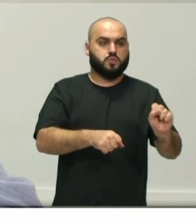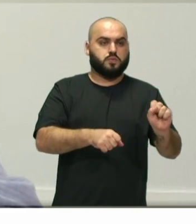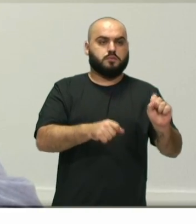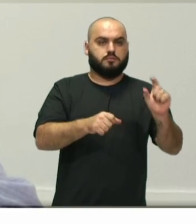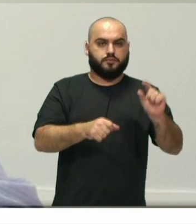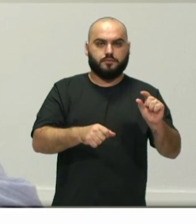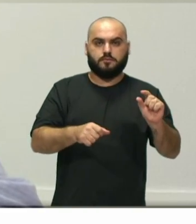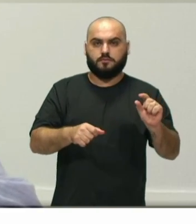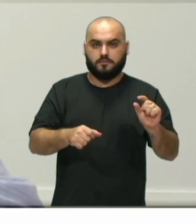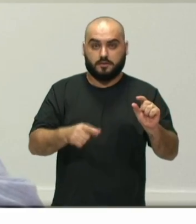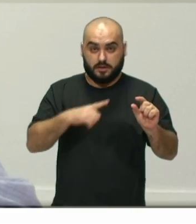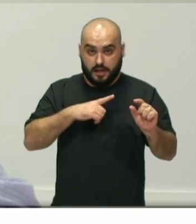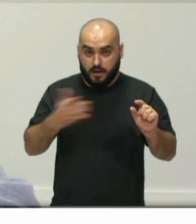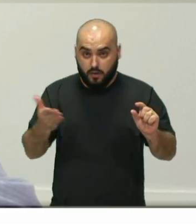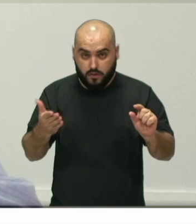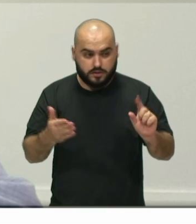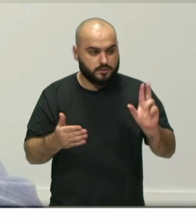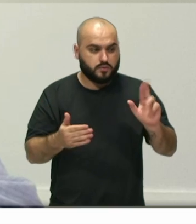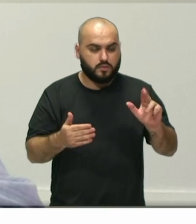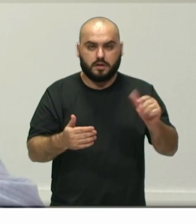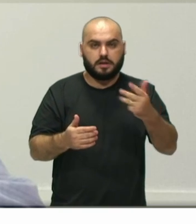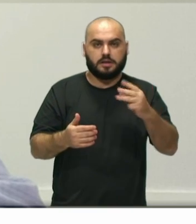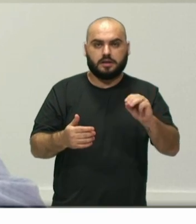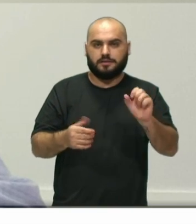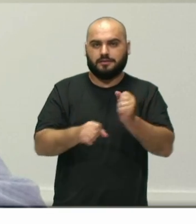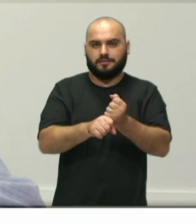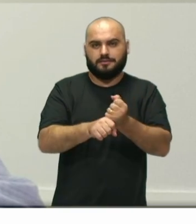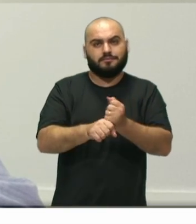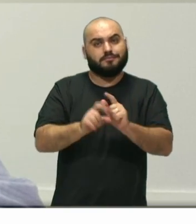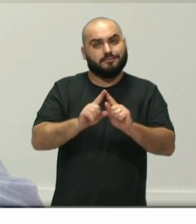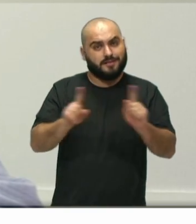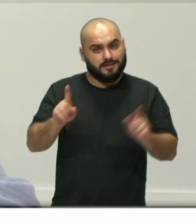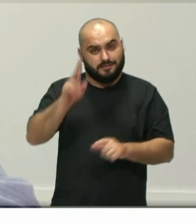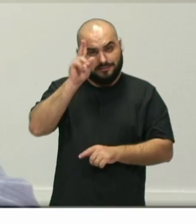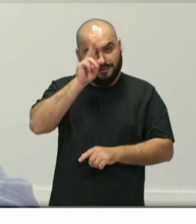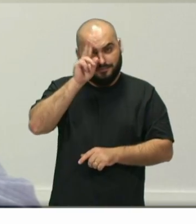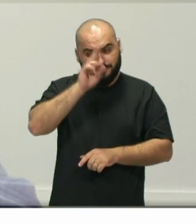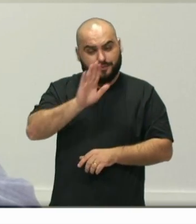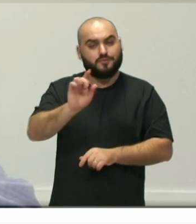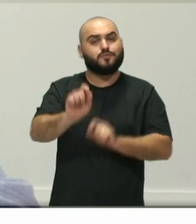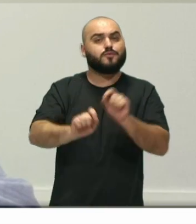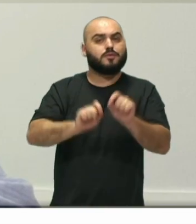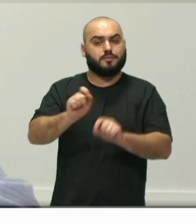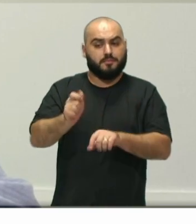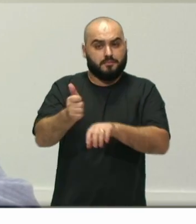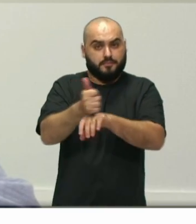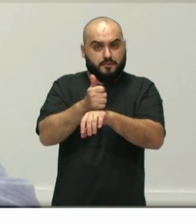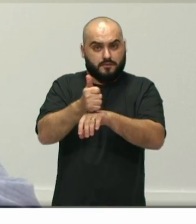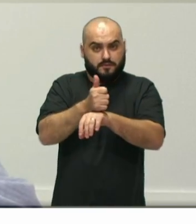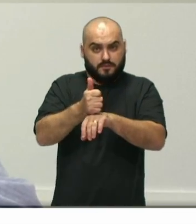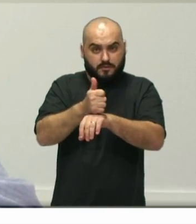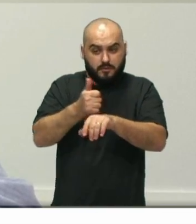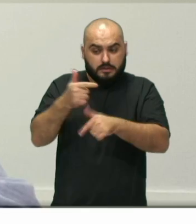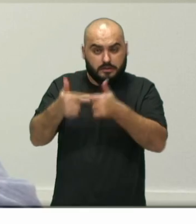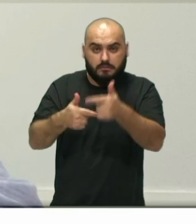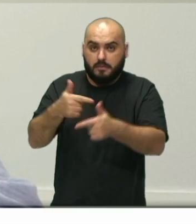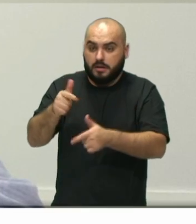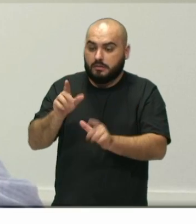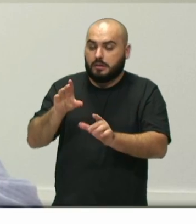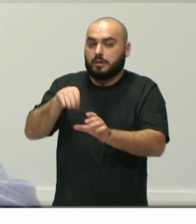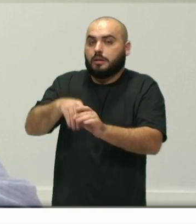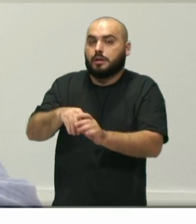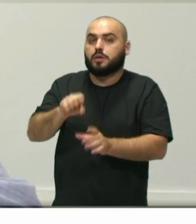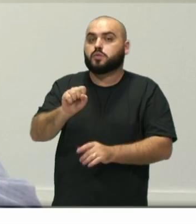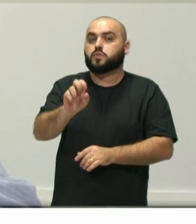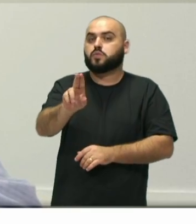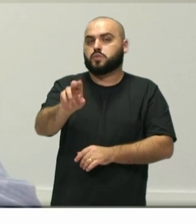não foi feito em 30 anos da existência do sistema. Mas, claro, lembrar aqui dos profissionais que fazem parte do Sistema Único de Saúde e fortalecem esse sistema